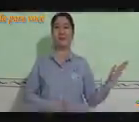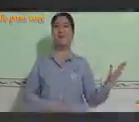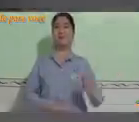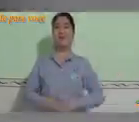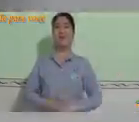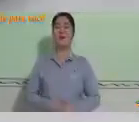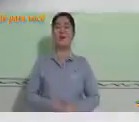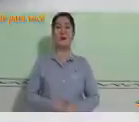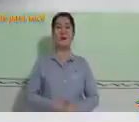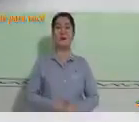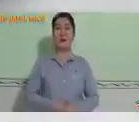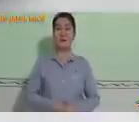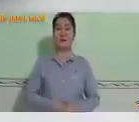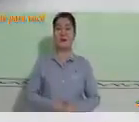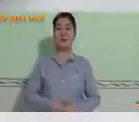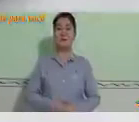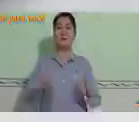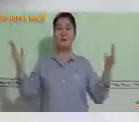BABOSASATIO, acento agudo,